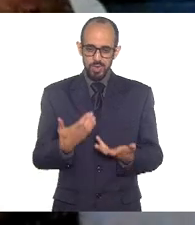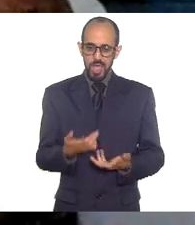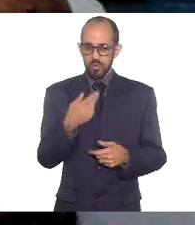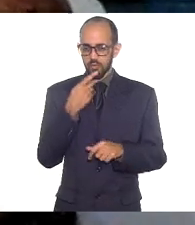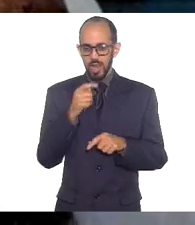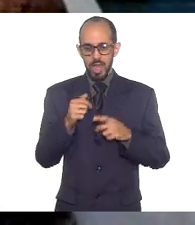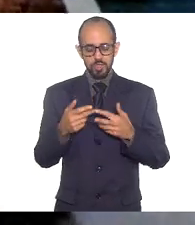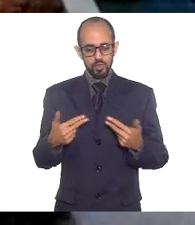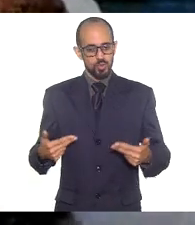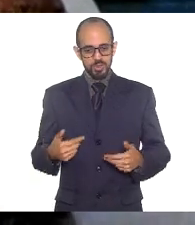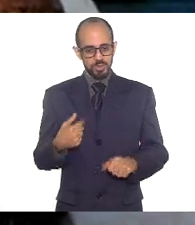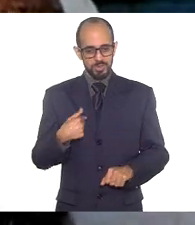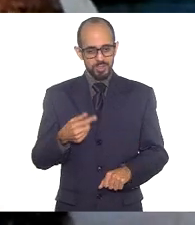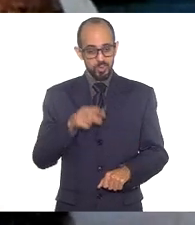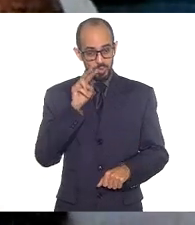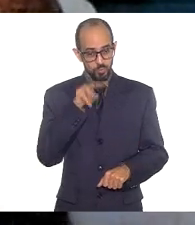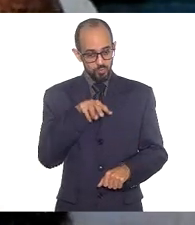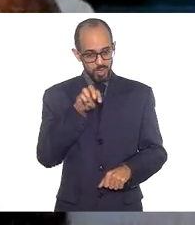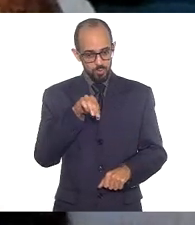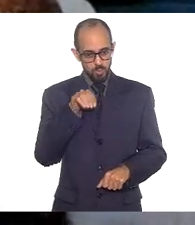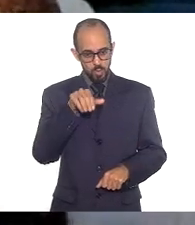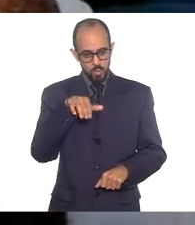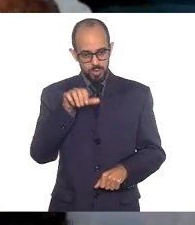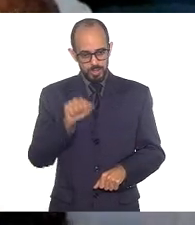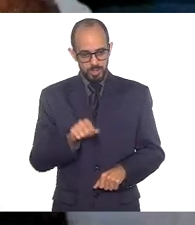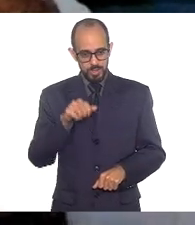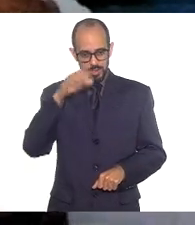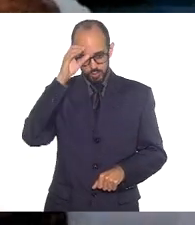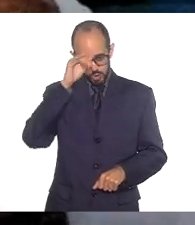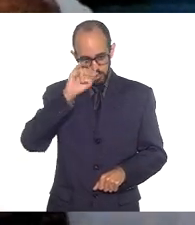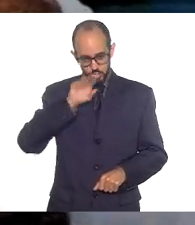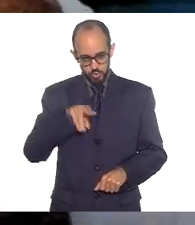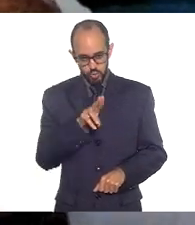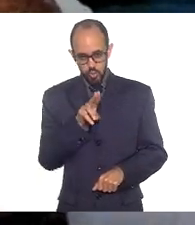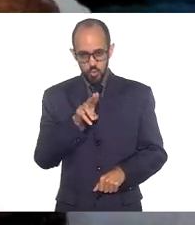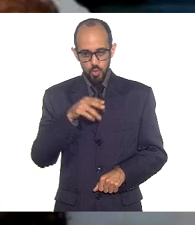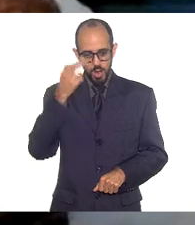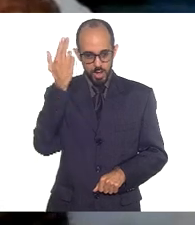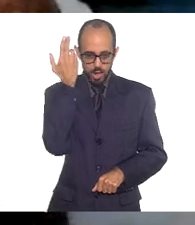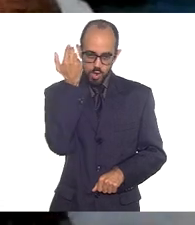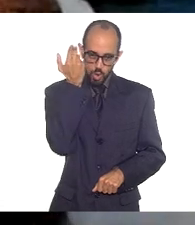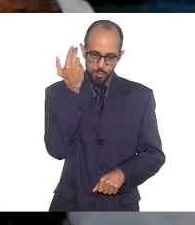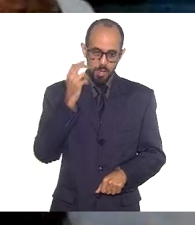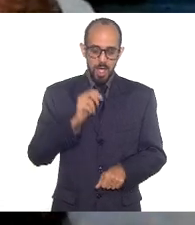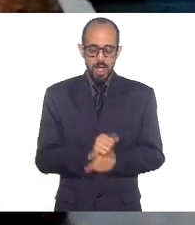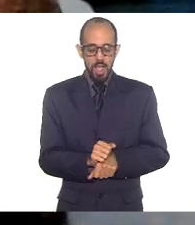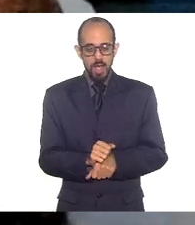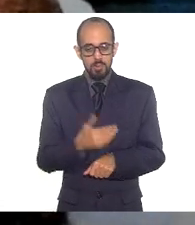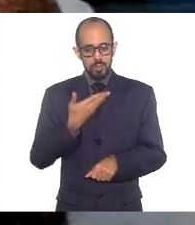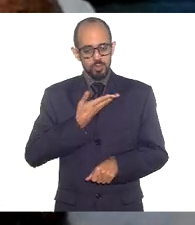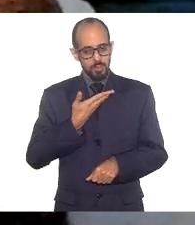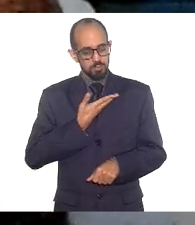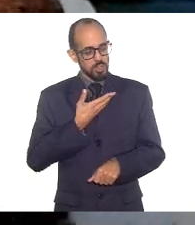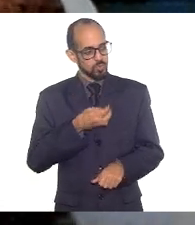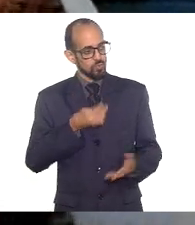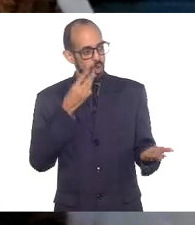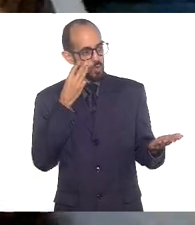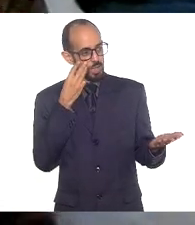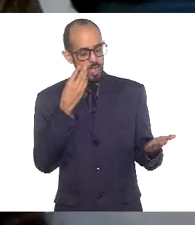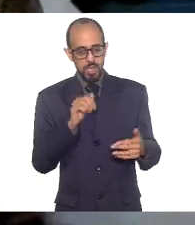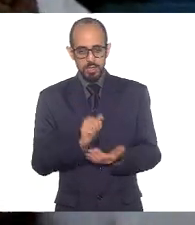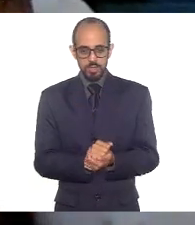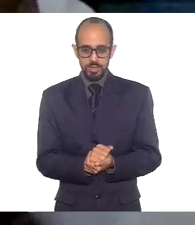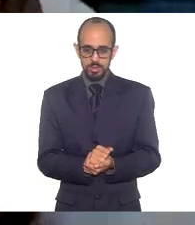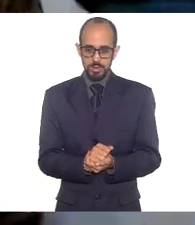todos eu tô vendo aqui a Mônica tia Ju vai tomar meus queridos amigos tô vendo aqui o waldeck